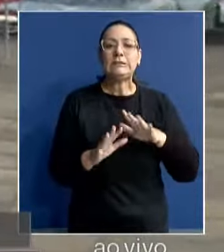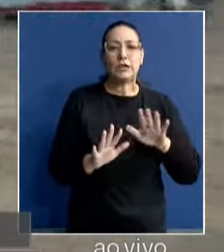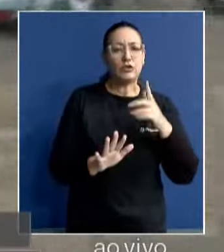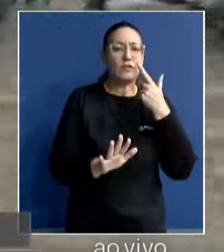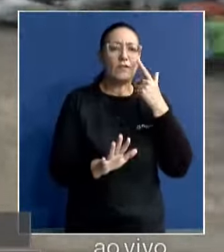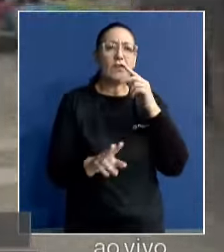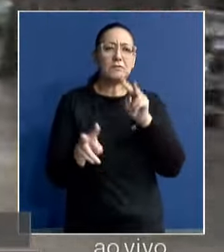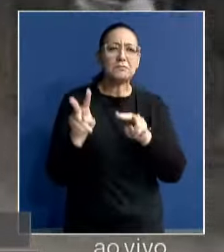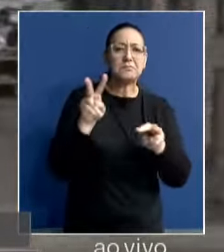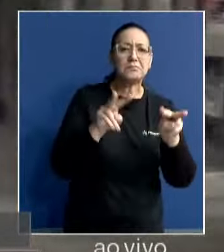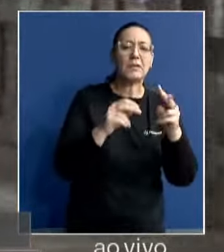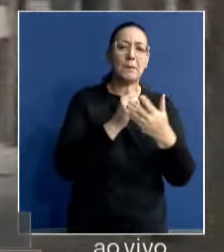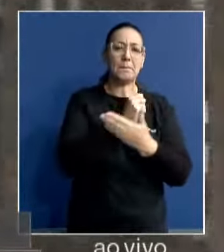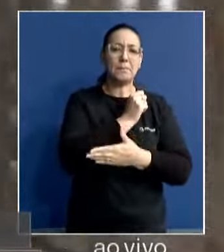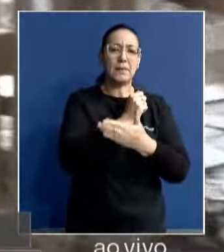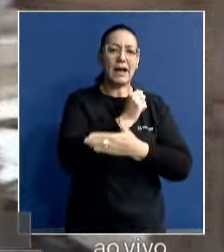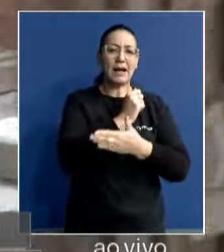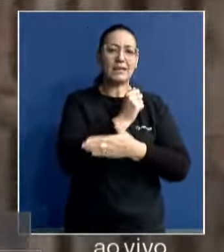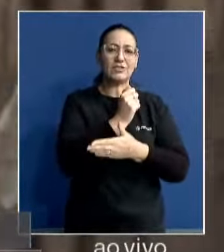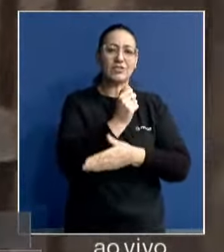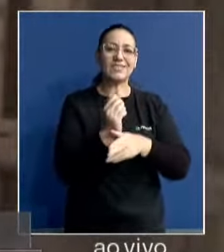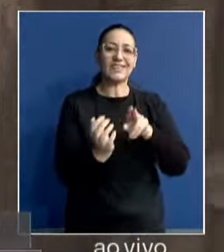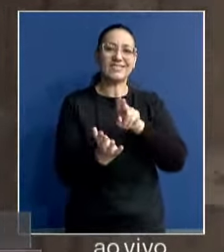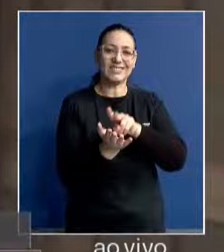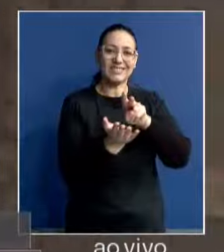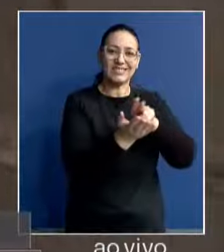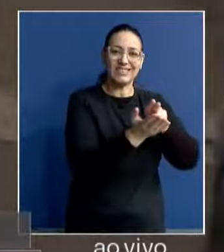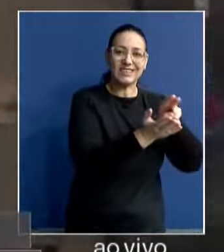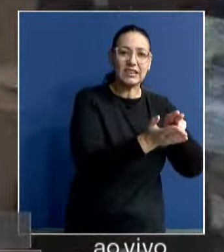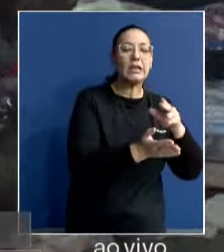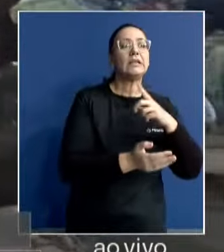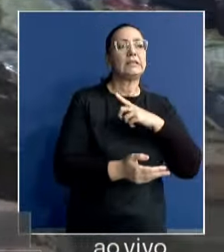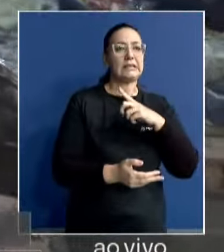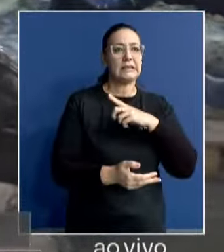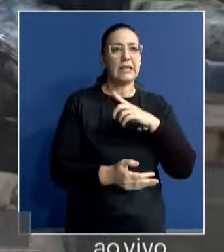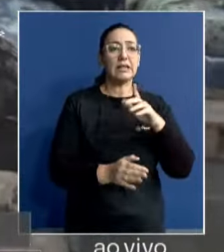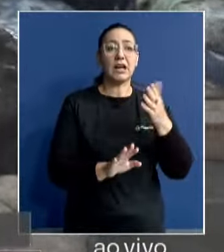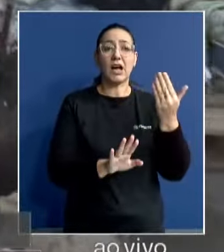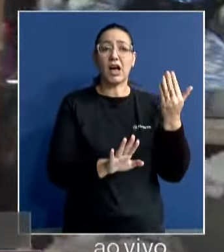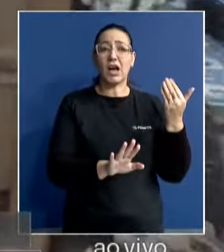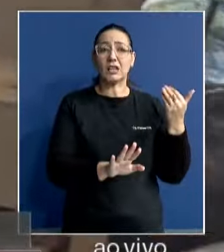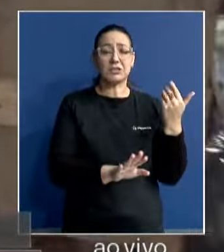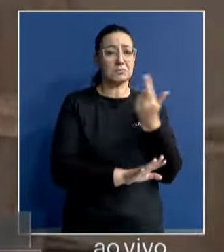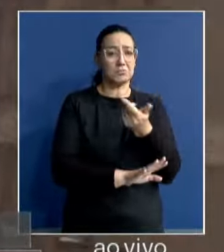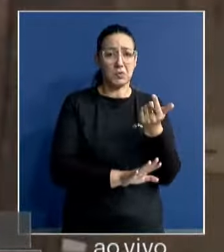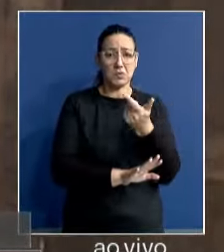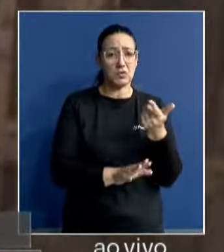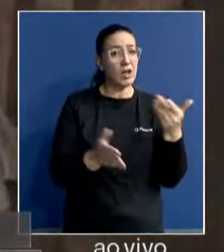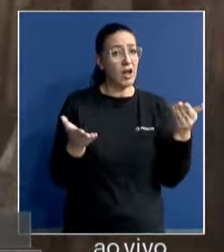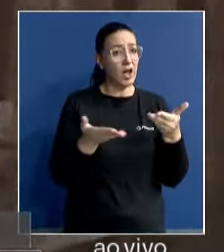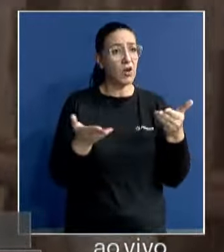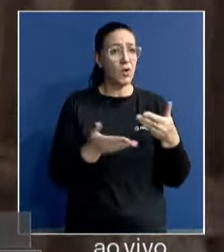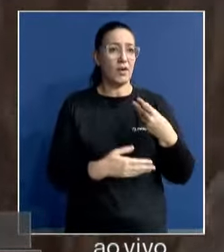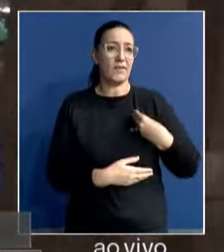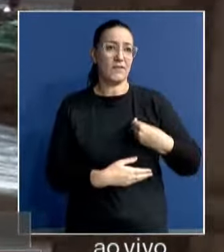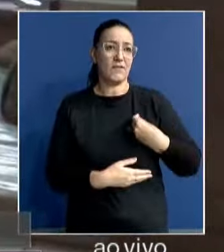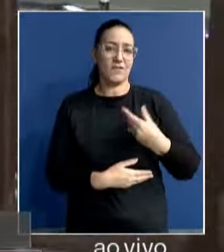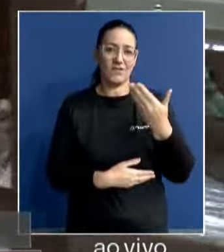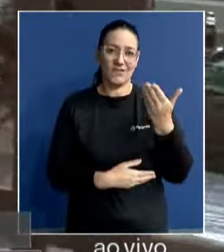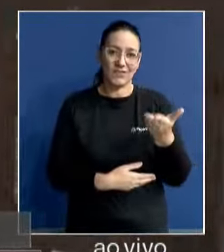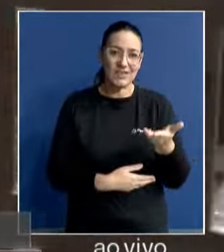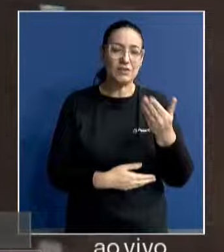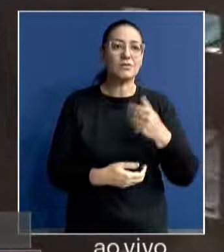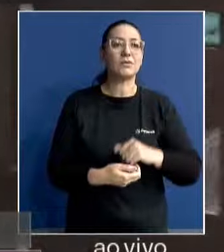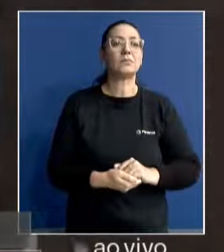agora os pallets, né? O pessoal da prefeitura estava me contando que esses pallets nem estavam aqui, foram recentemente colocados. Esse aqui é um